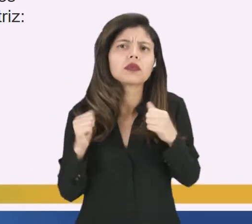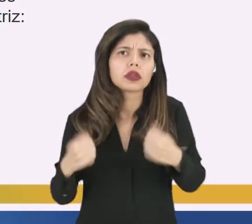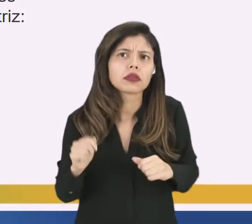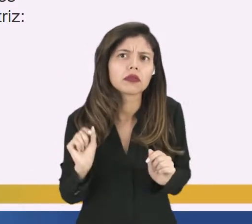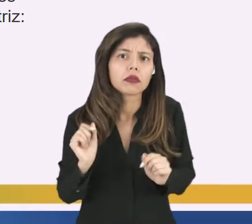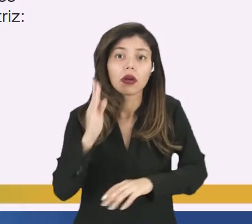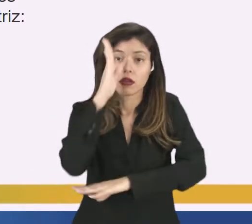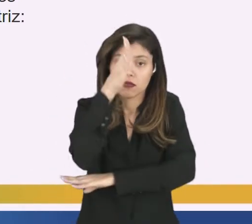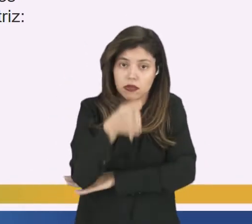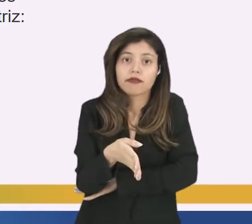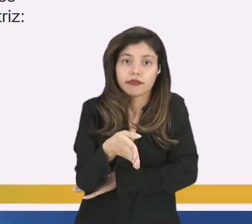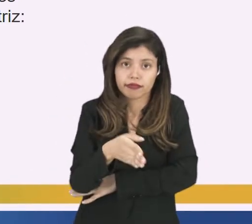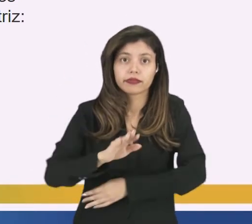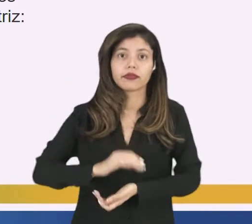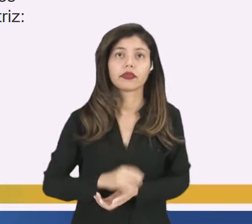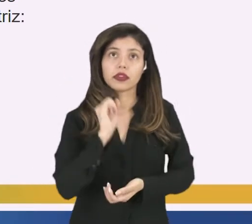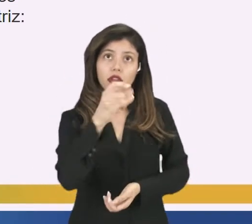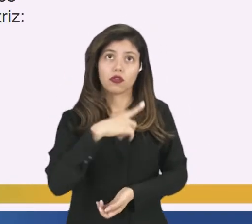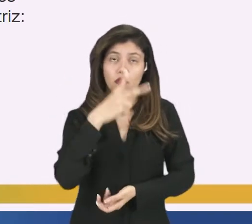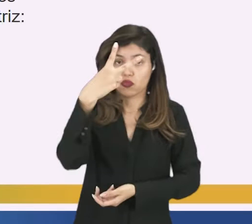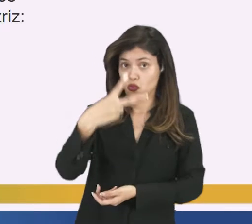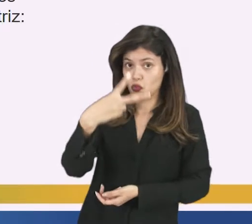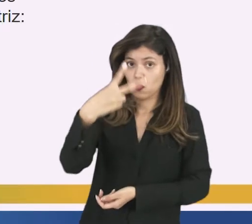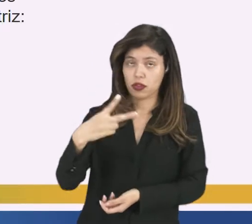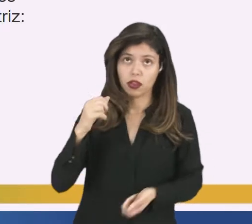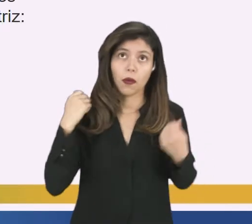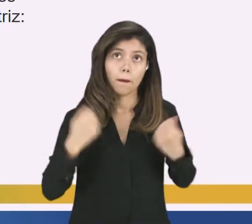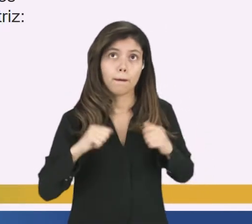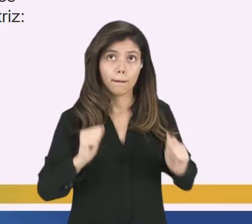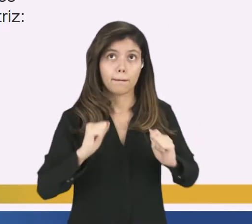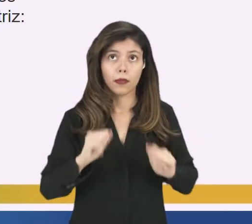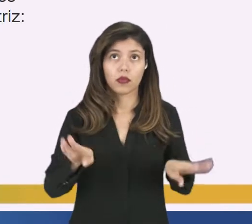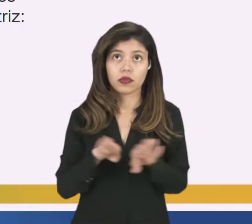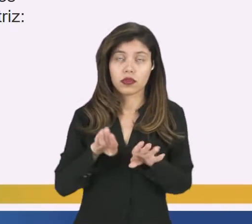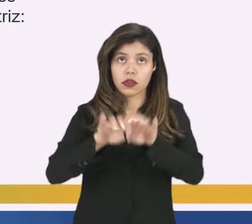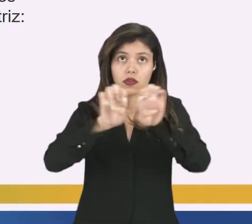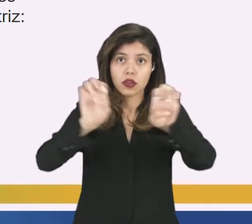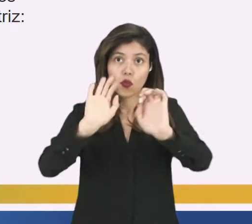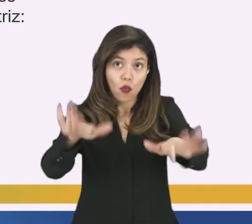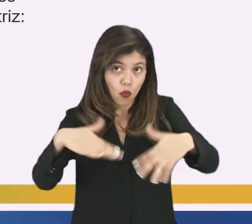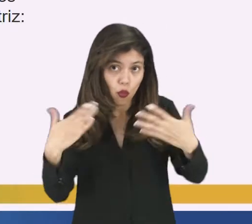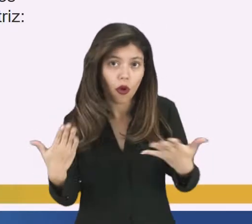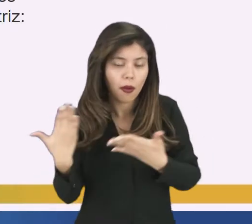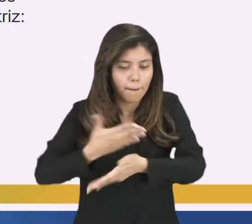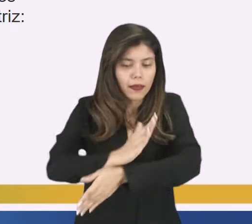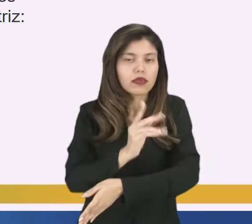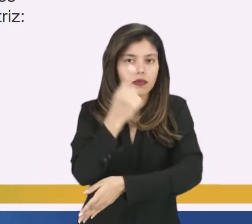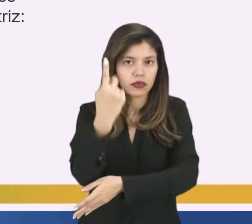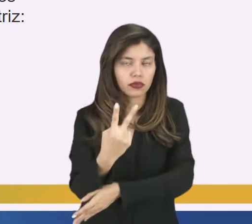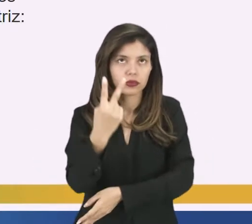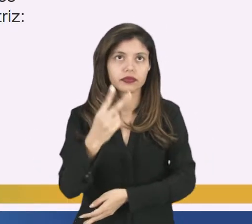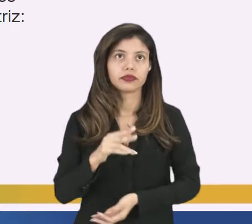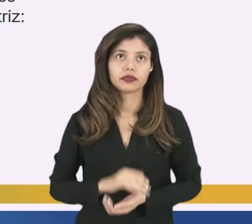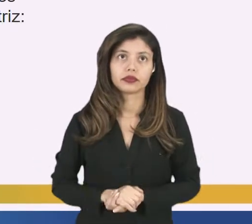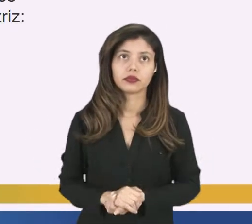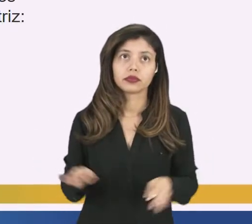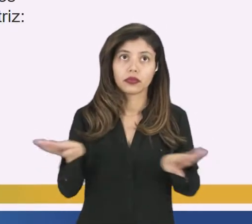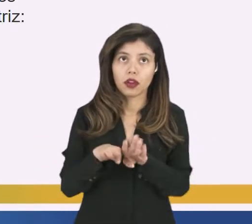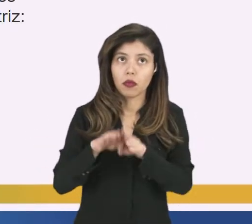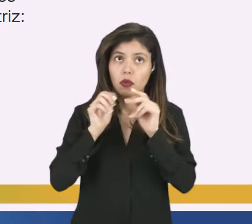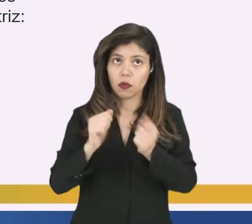necessário para unir dois pontos? Uma reta. Então, se eu tenho dois pontos, eu consigo determinar qual é a equação da reta que passa por